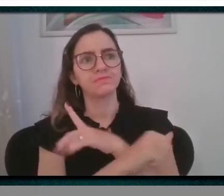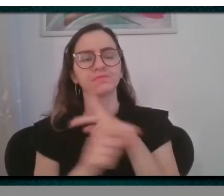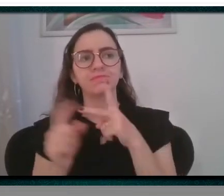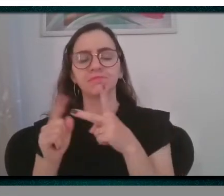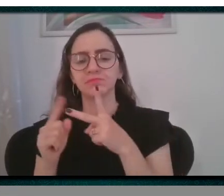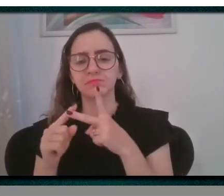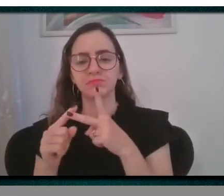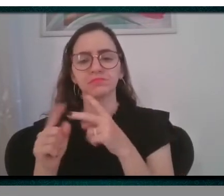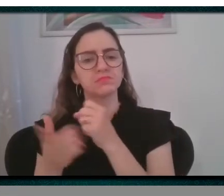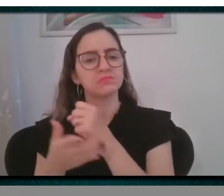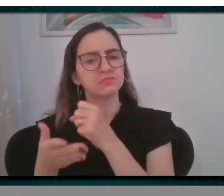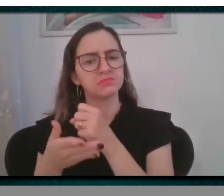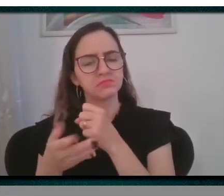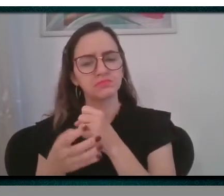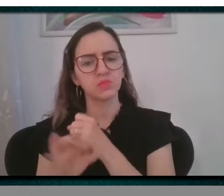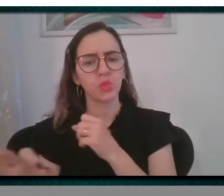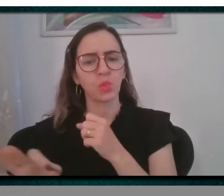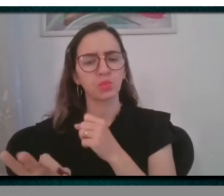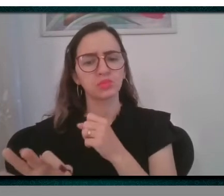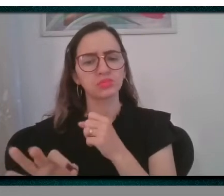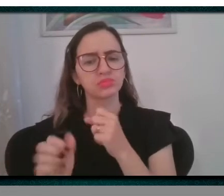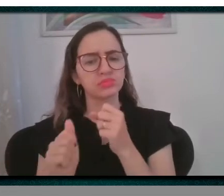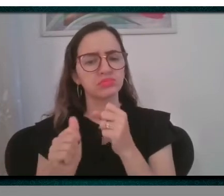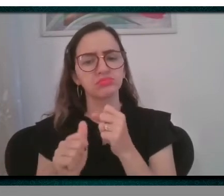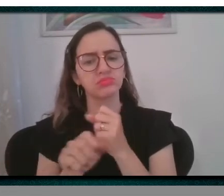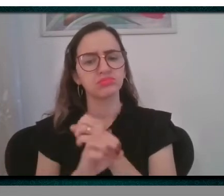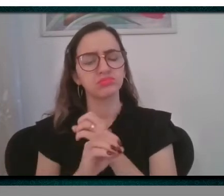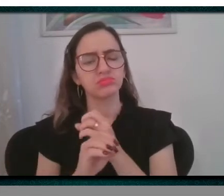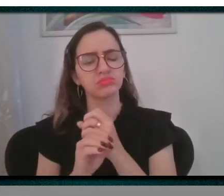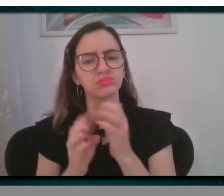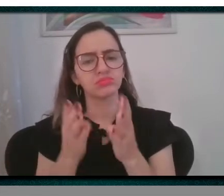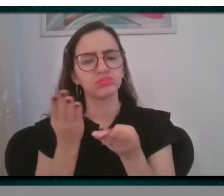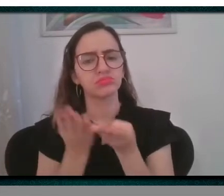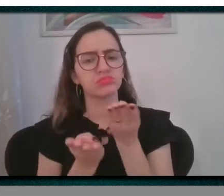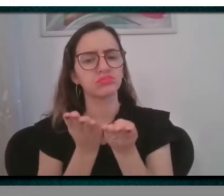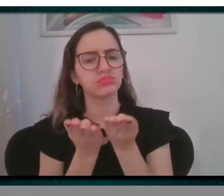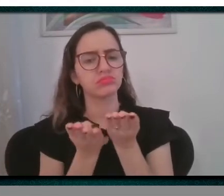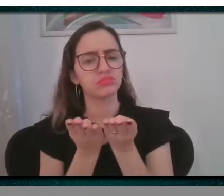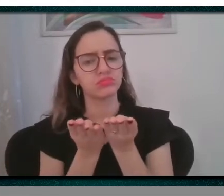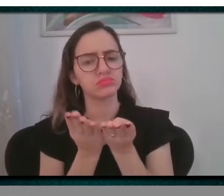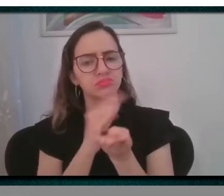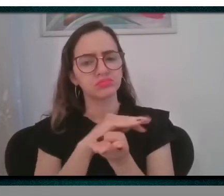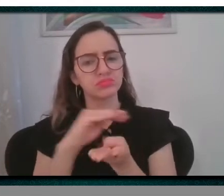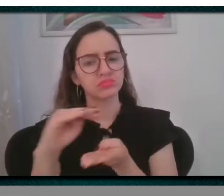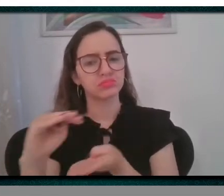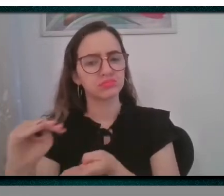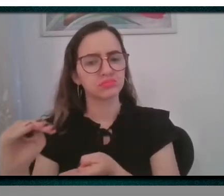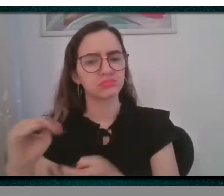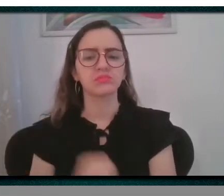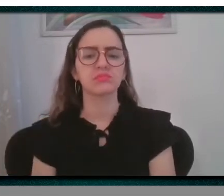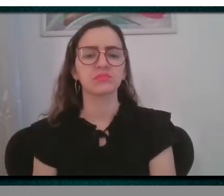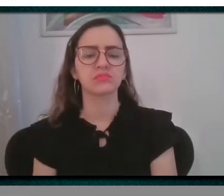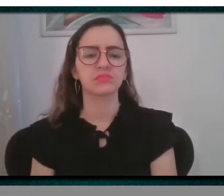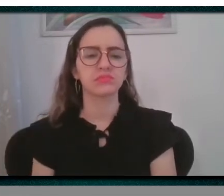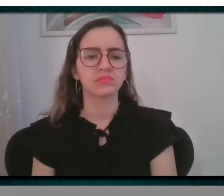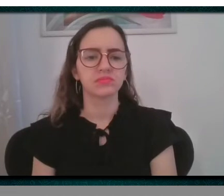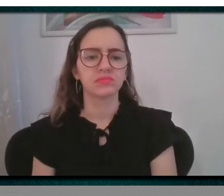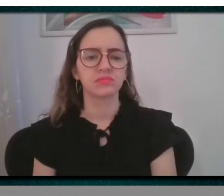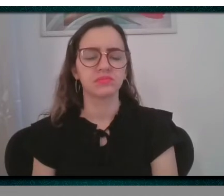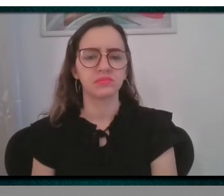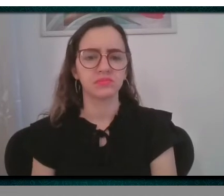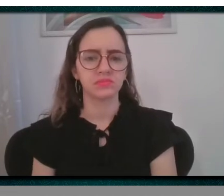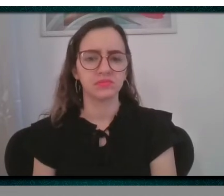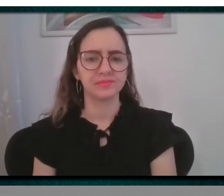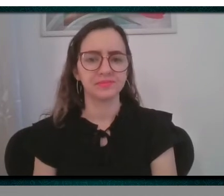que a gente vai construir agora com vocês, que aqui sim, ó, gente, essa partezinha é importante saber. A gente precisa compreender. Sobre a partir das fórmulas, eu estou